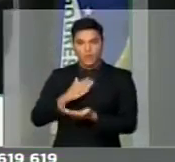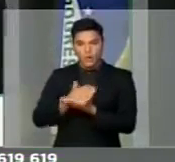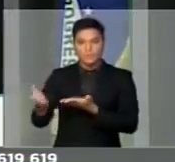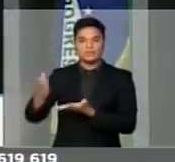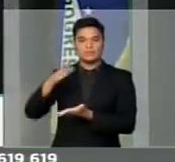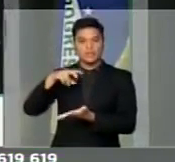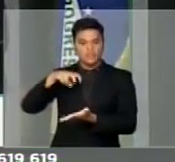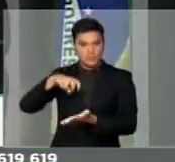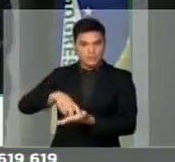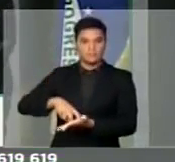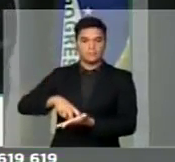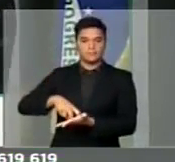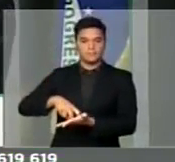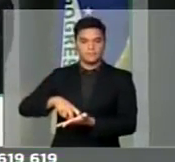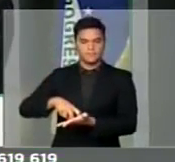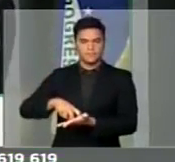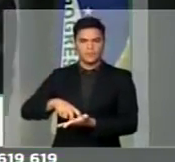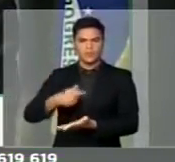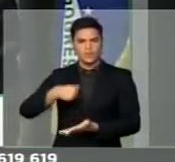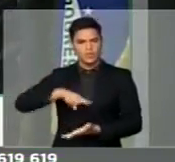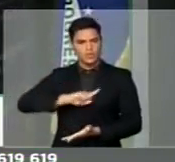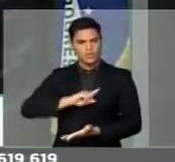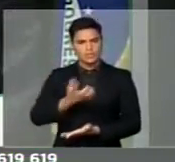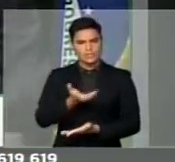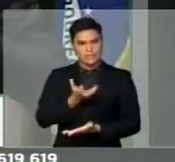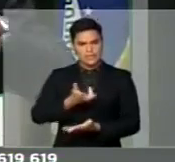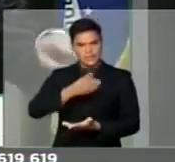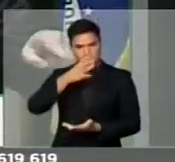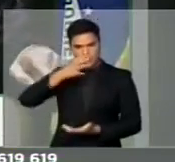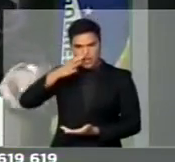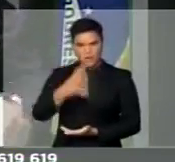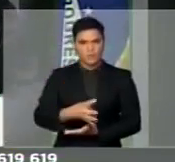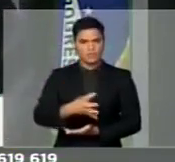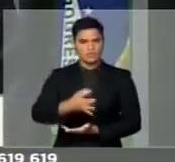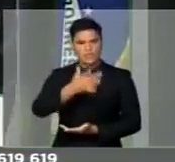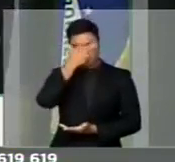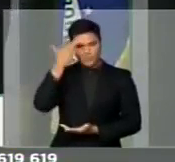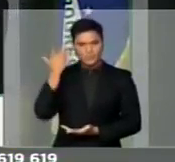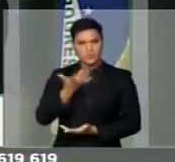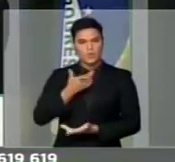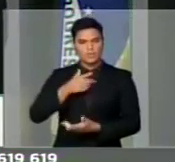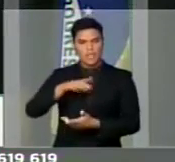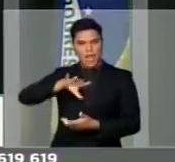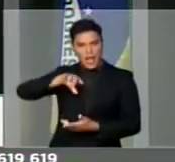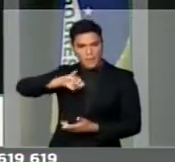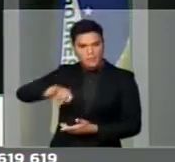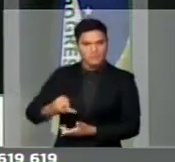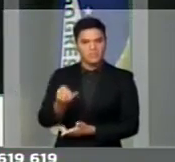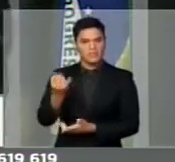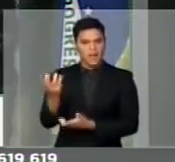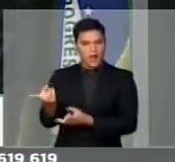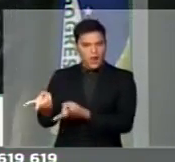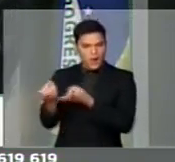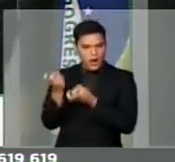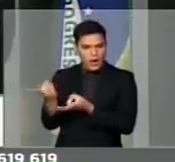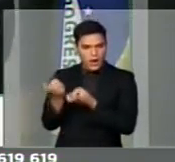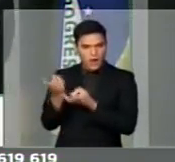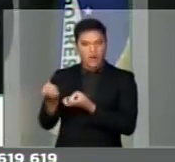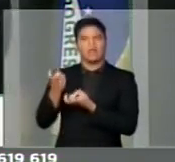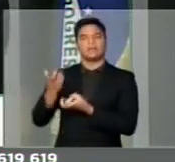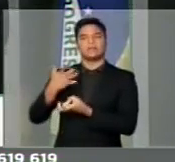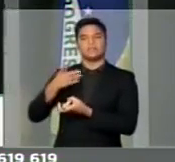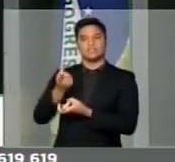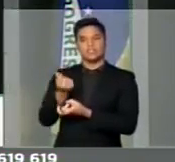dizer, exigimos o indiciamento daqueles que se aproveitaram de recursos dos brasileiros, de recurso público, para beneficiar poucos